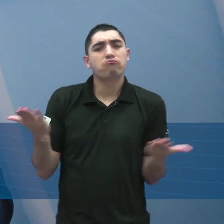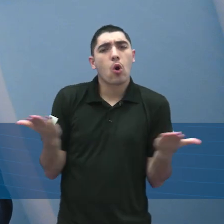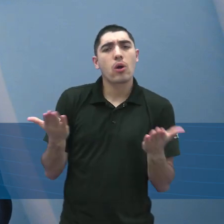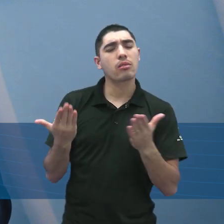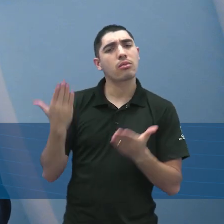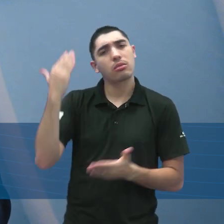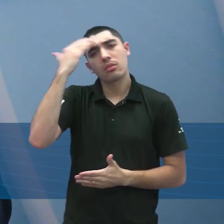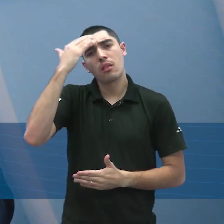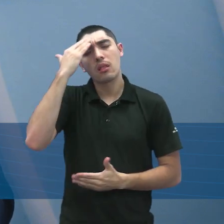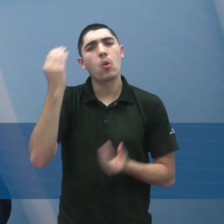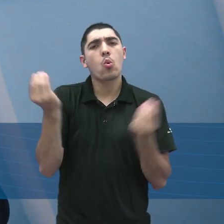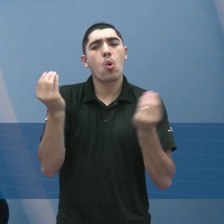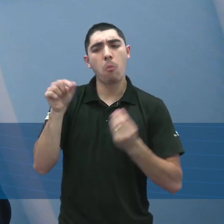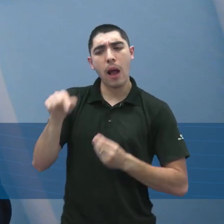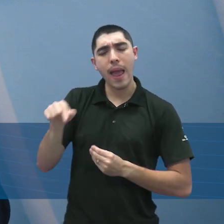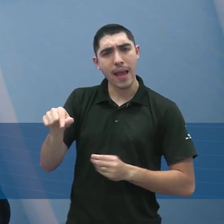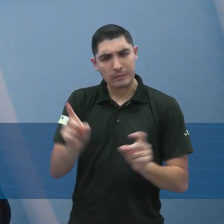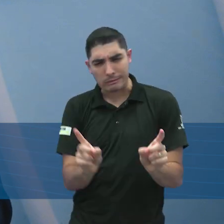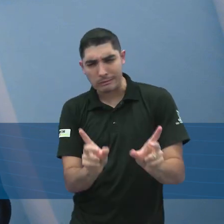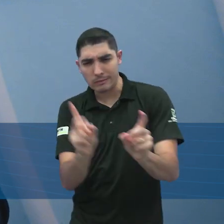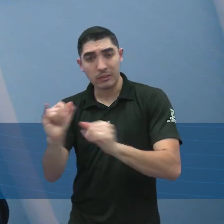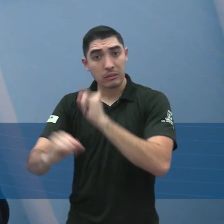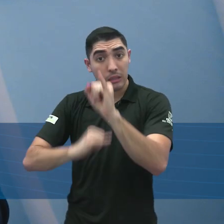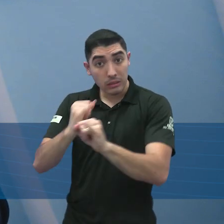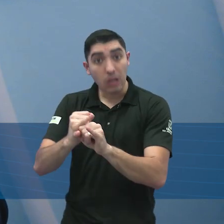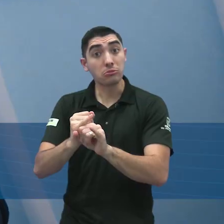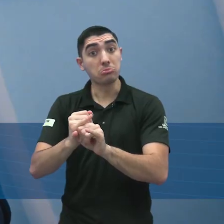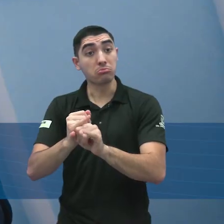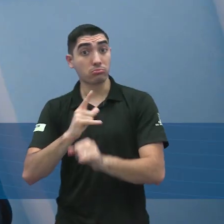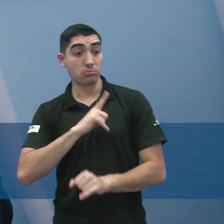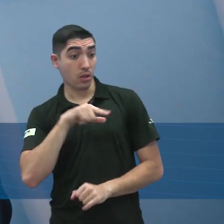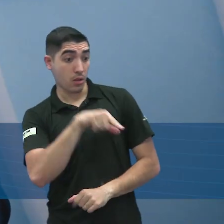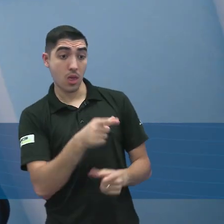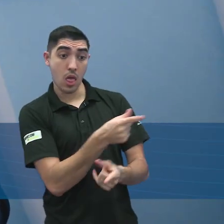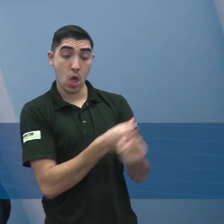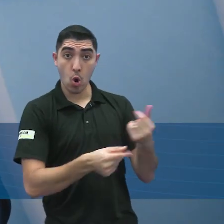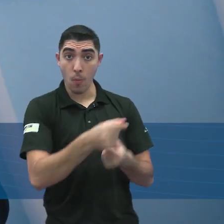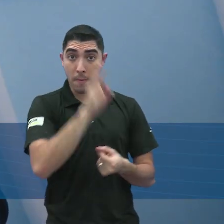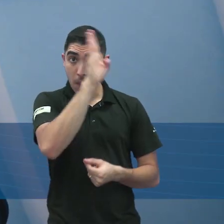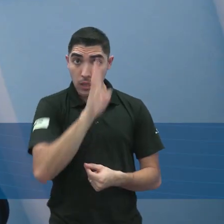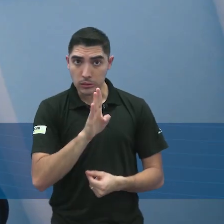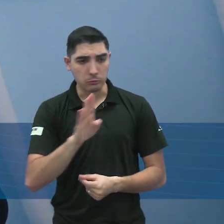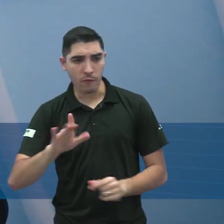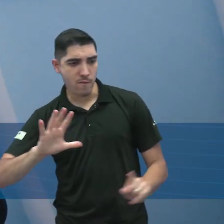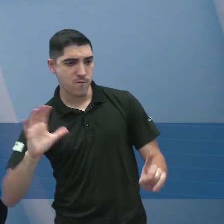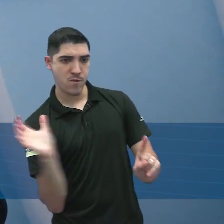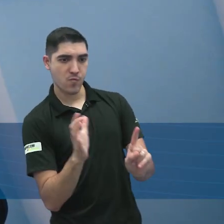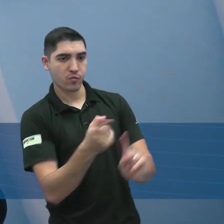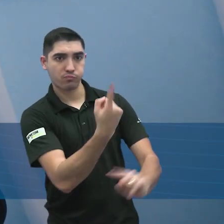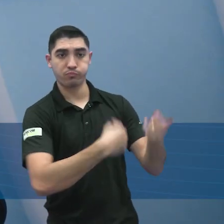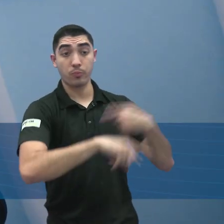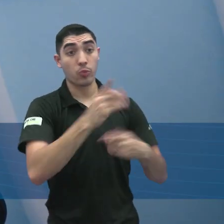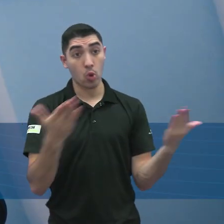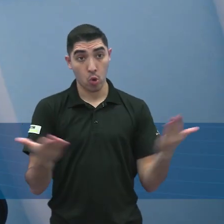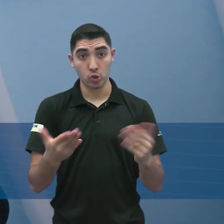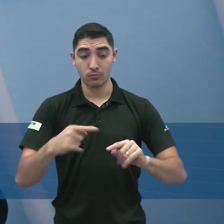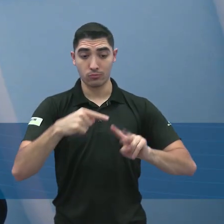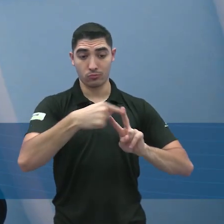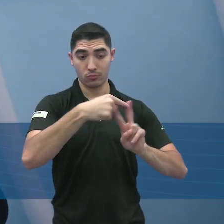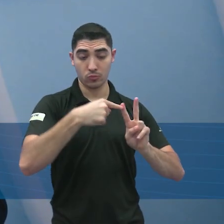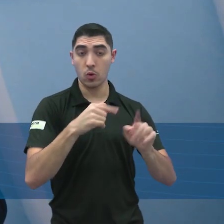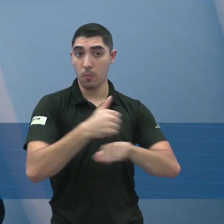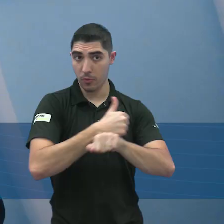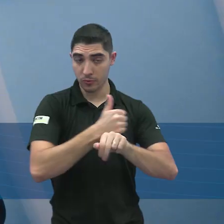e-commerce tem impactado a economia brasileira. Para isso, recebemos dois especialistas, Bruno